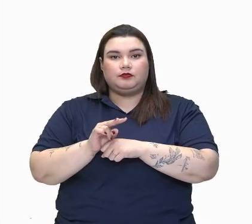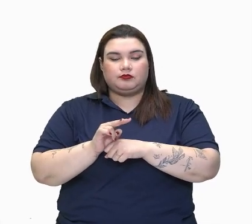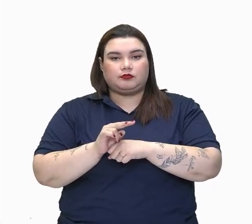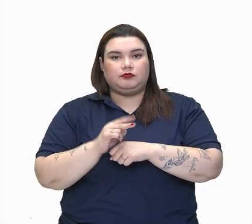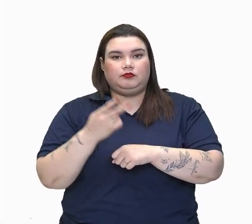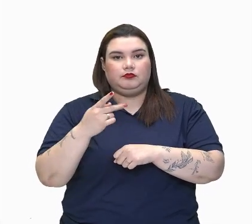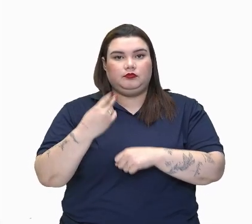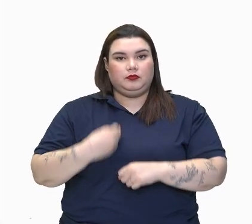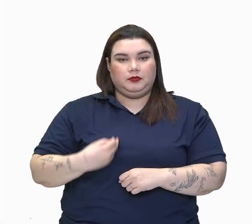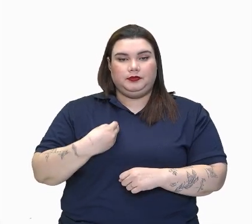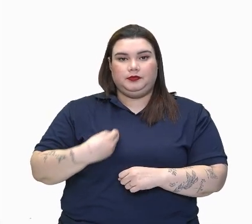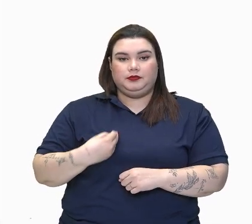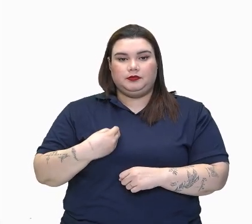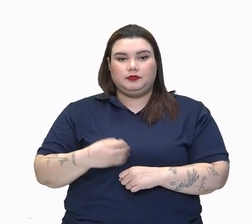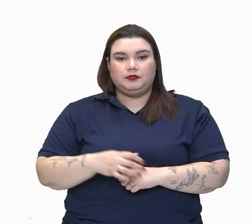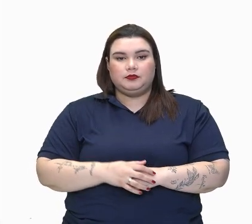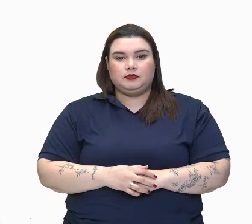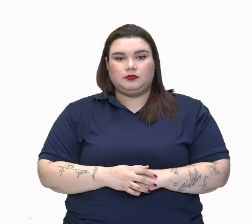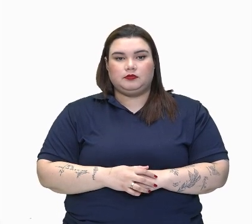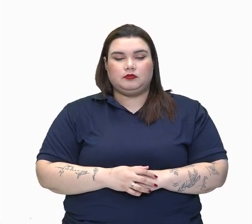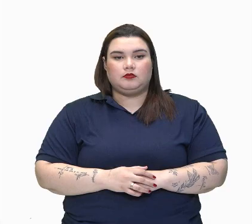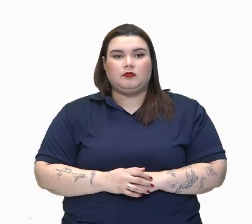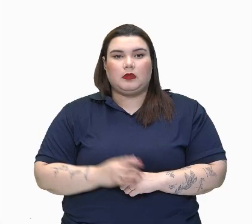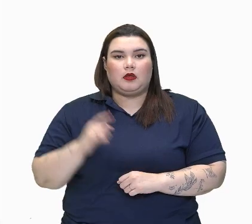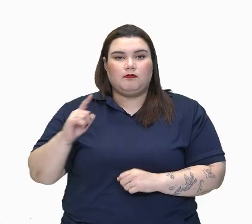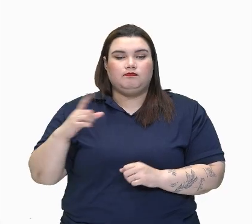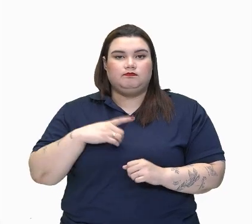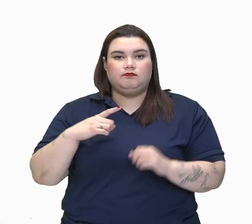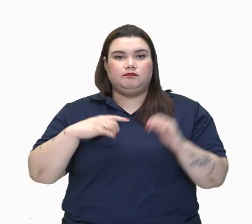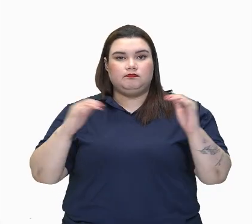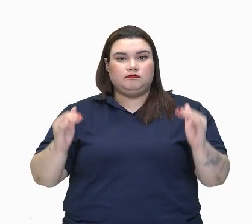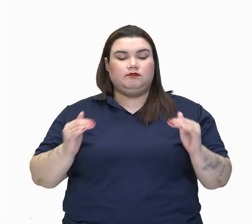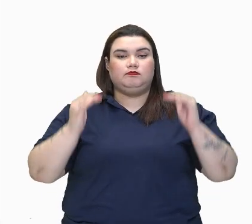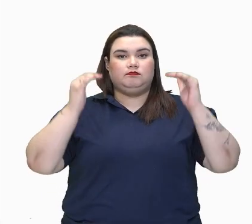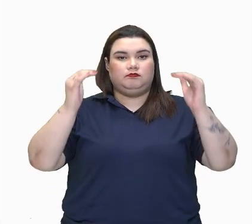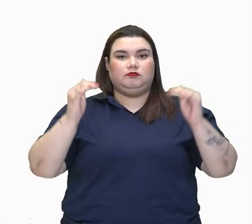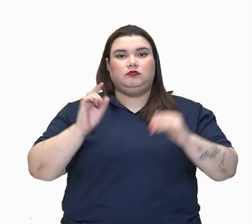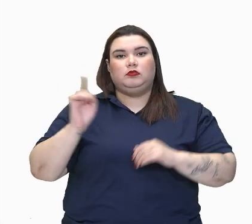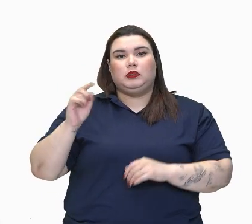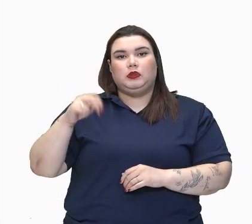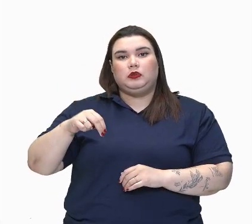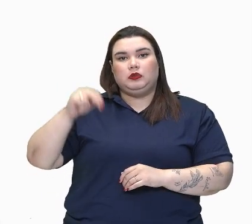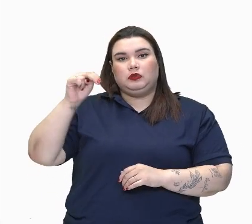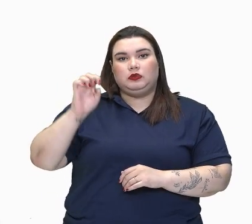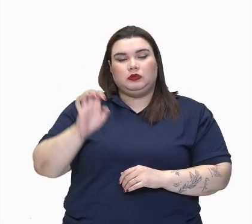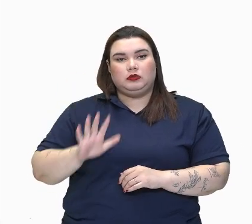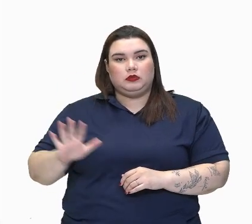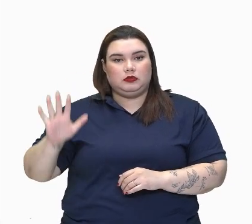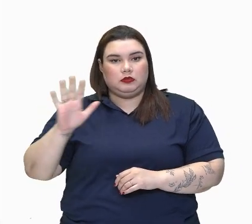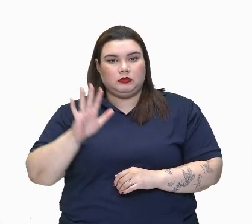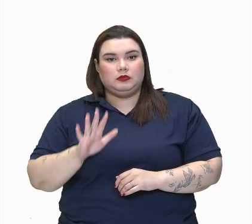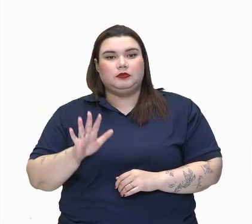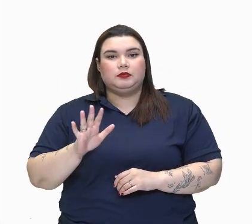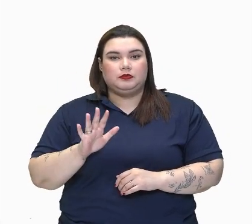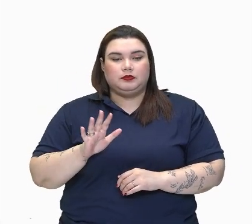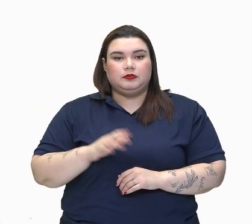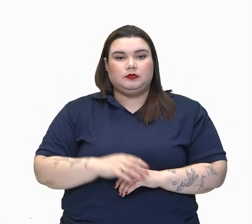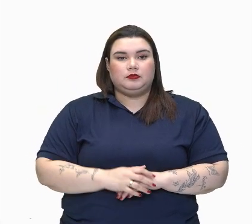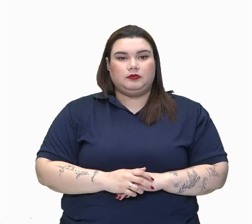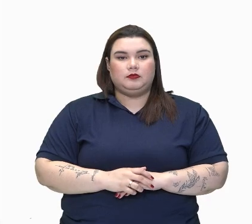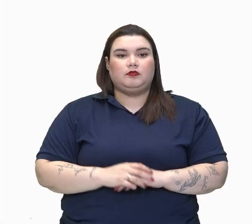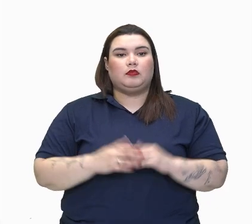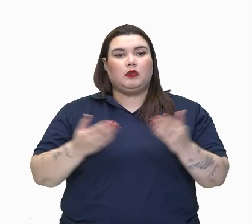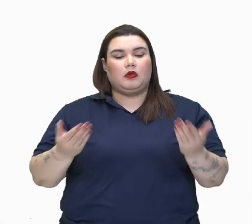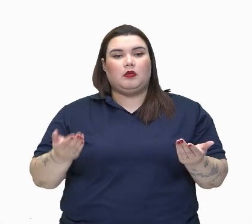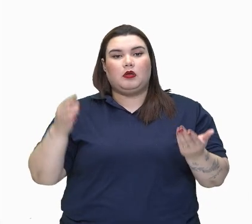que existe. Era o deus com autoridade máxima no norte da Europa, entre os deuses do norte da Europa.